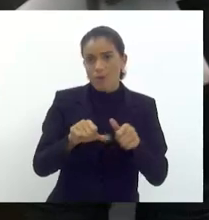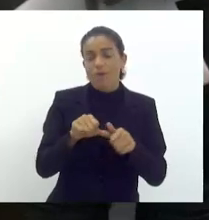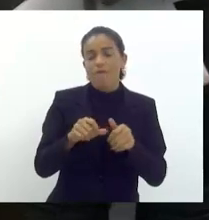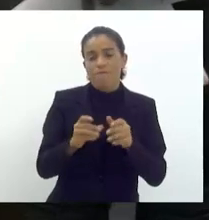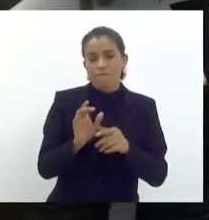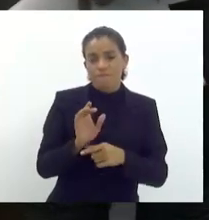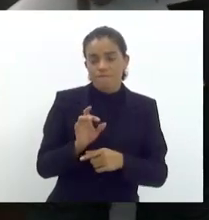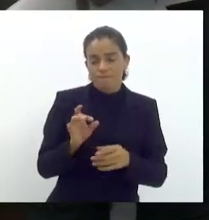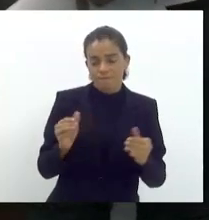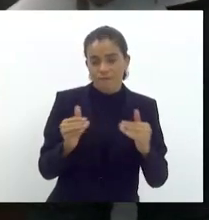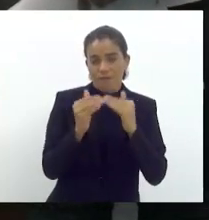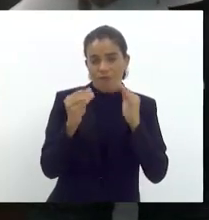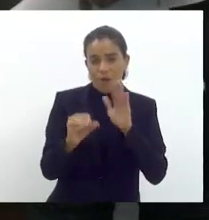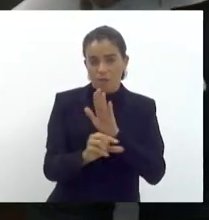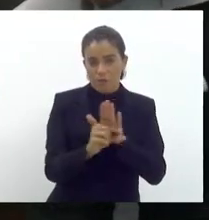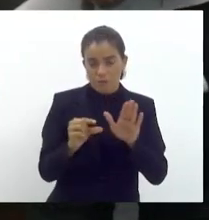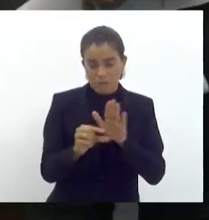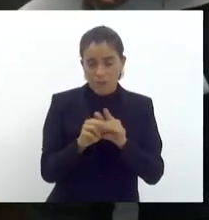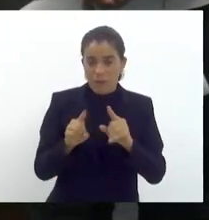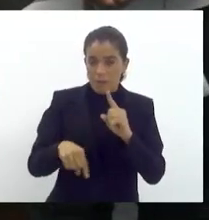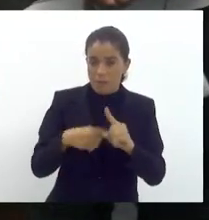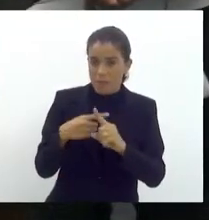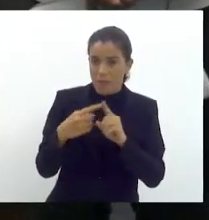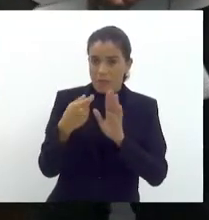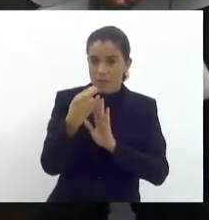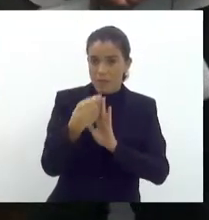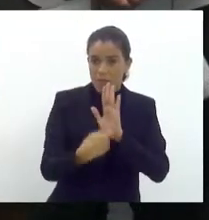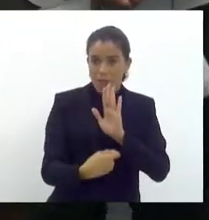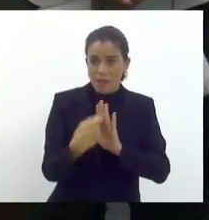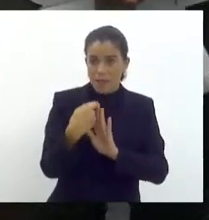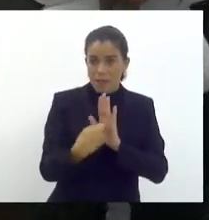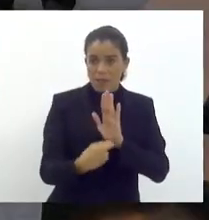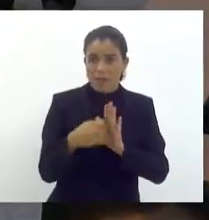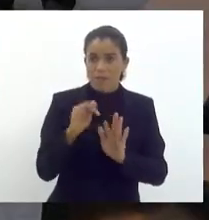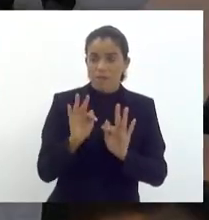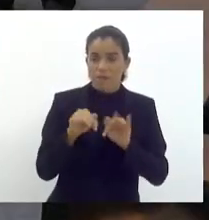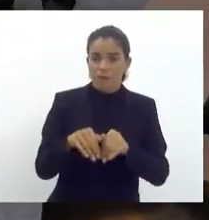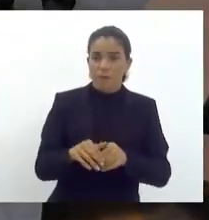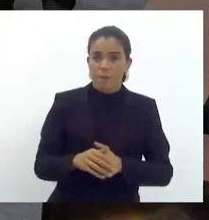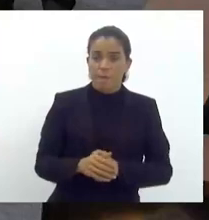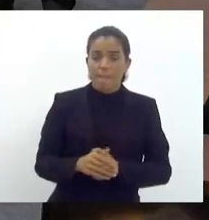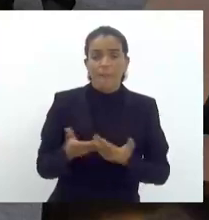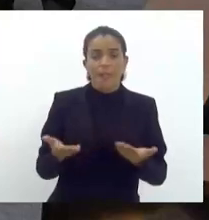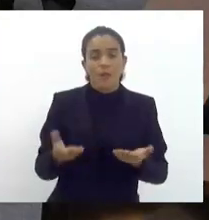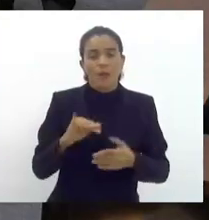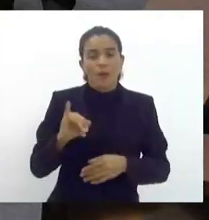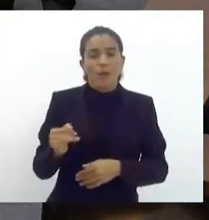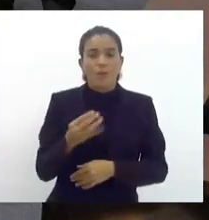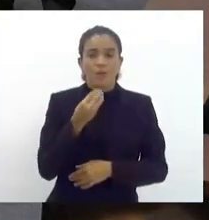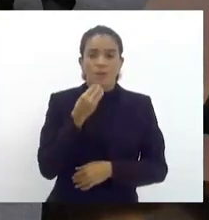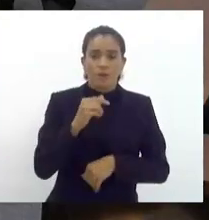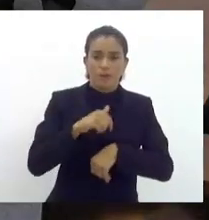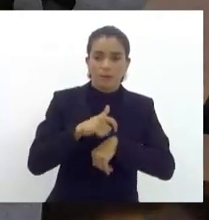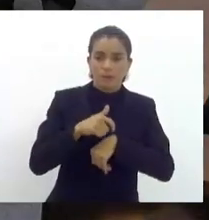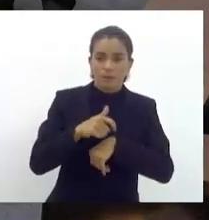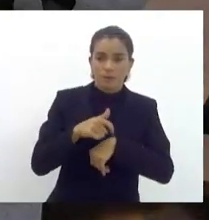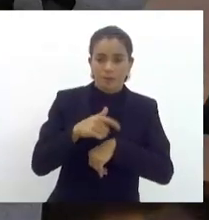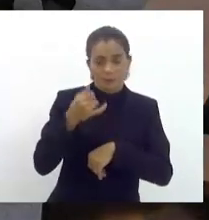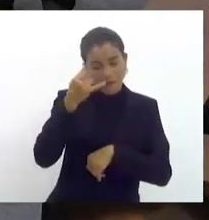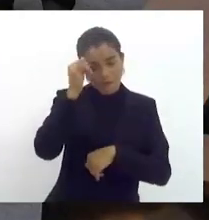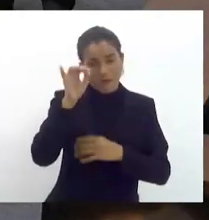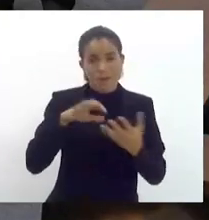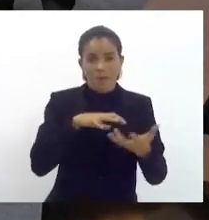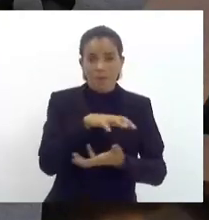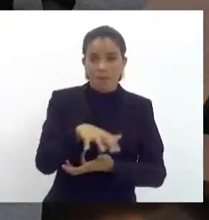e depois teria a redação final então tô aproveitando o ensejo para não gerar